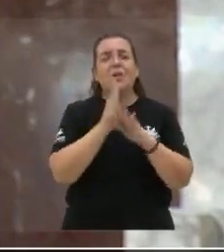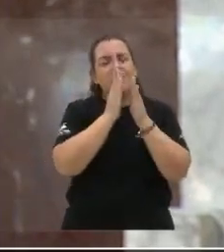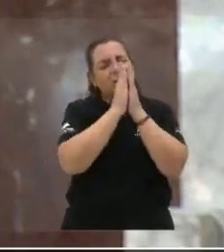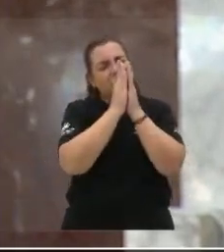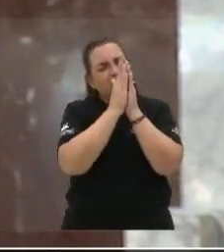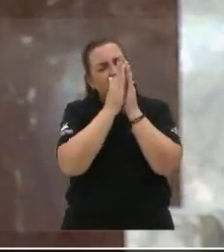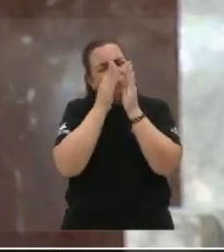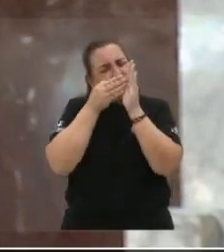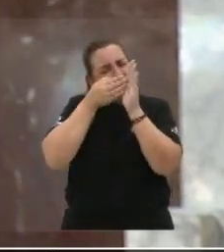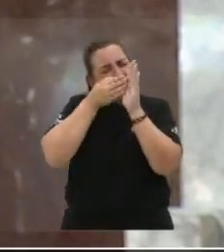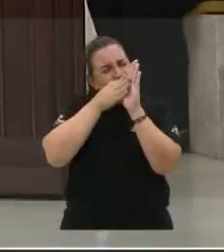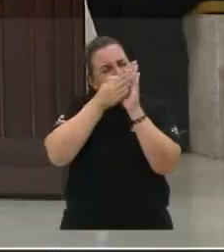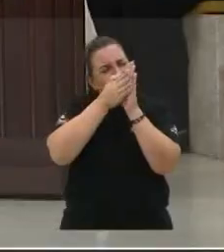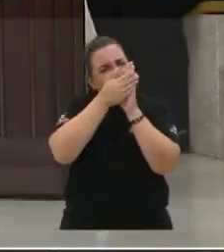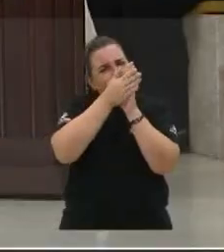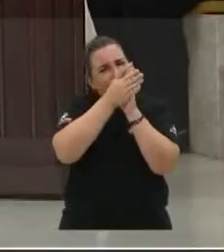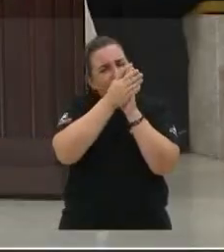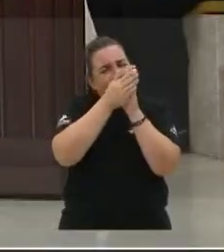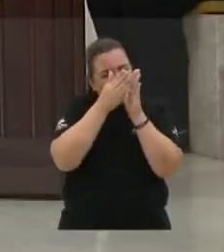fresta deixada.